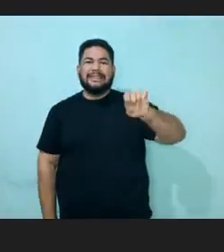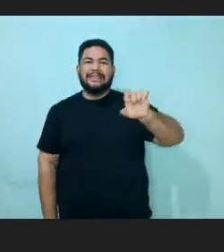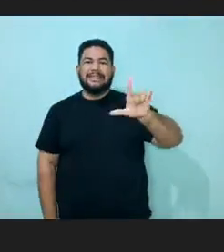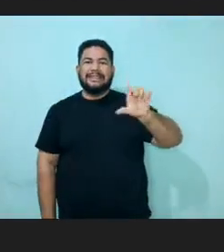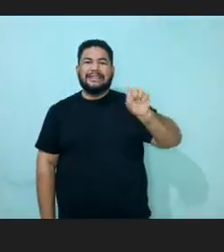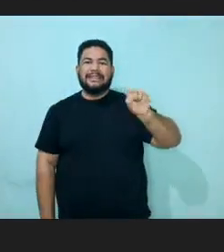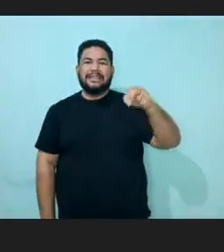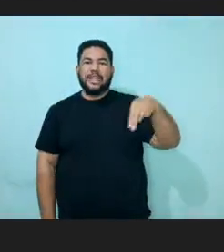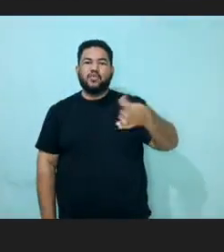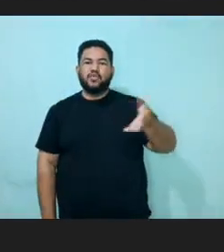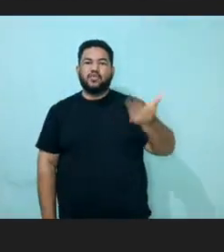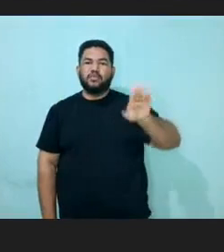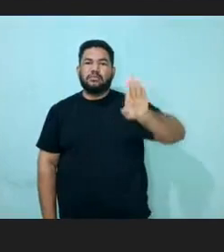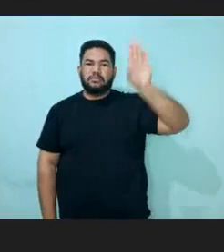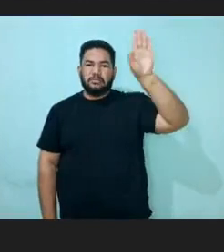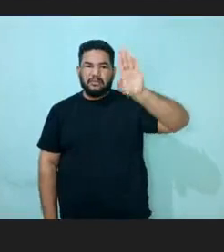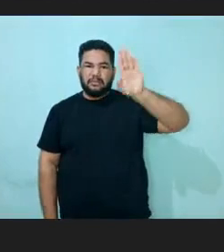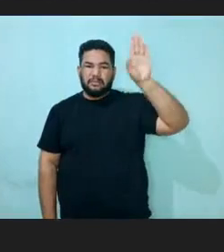mão.